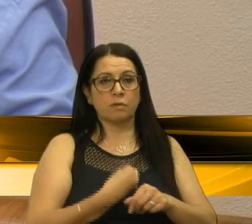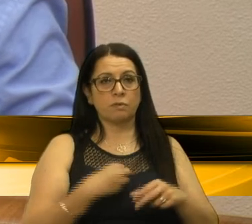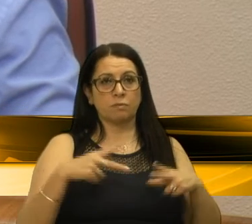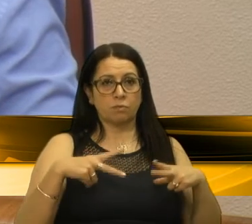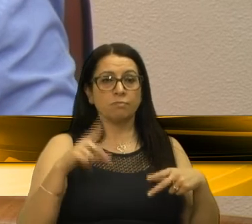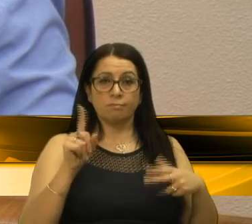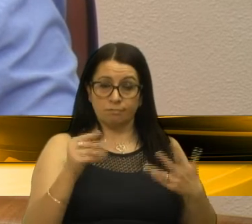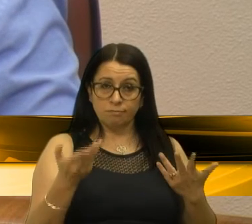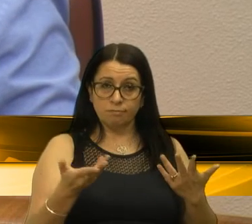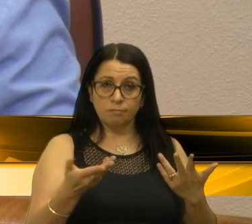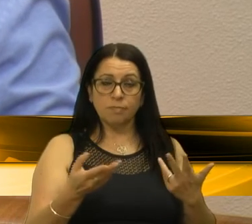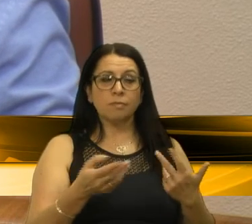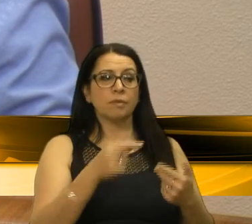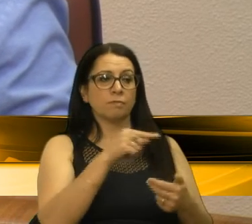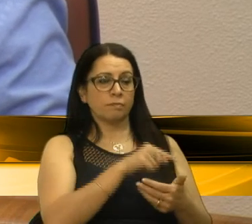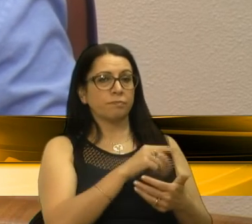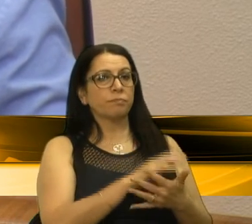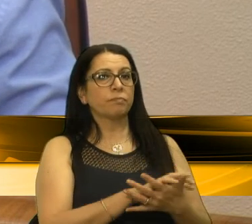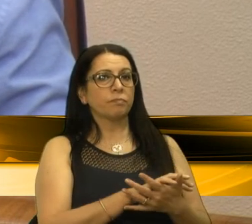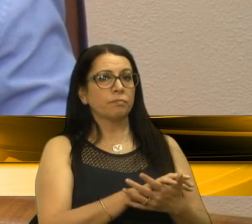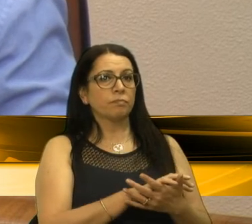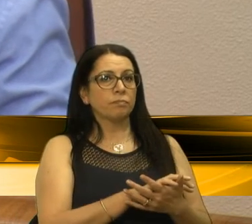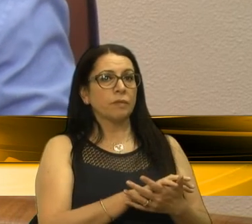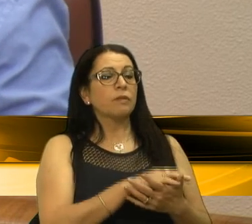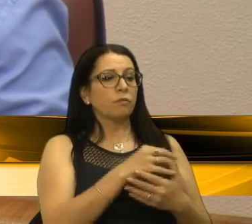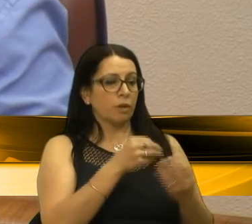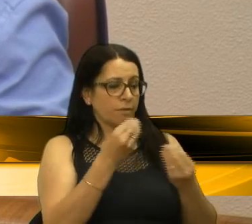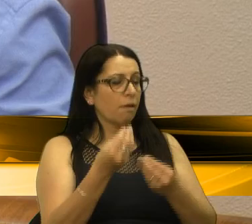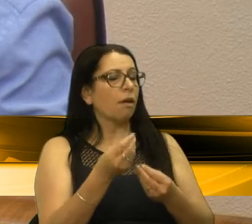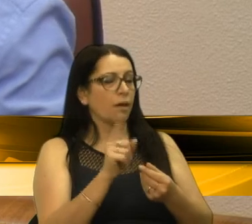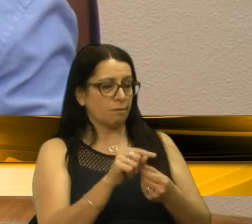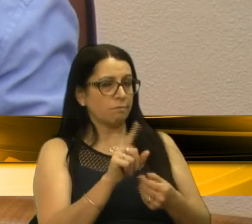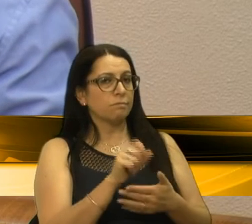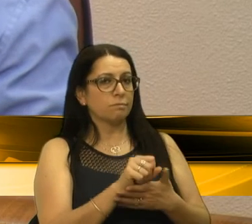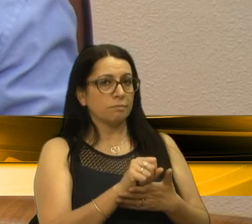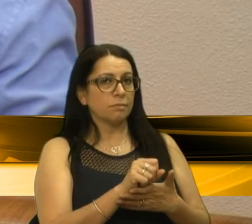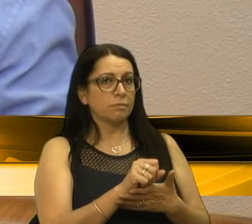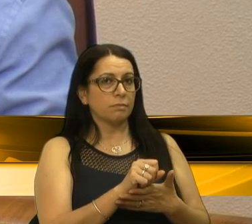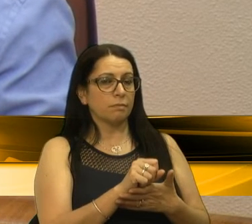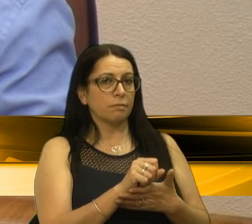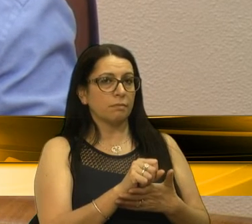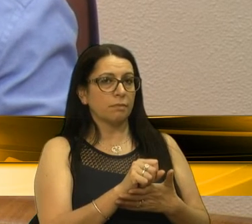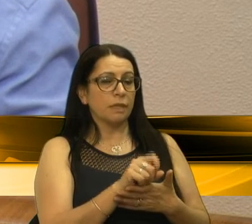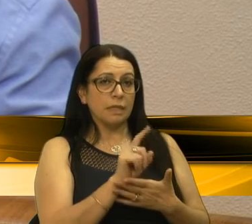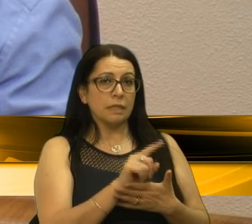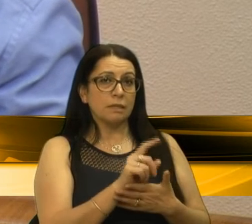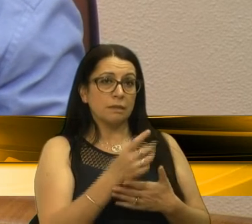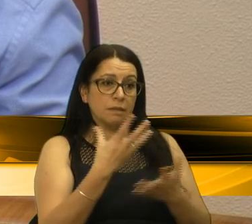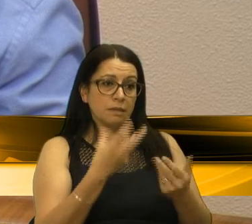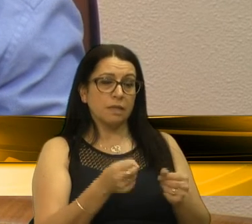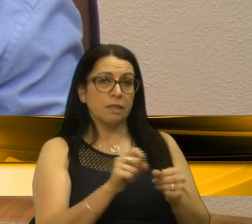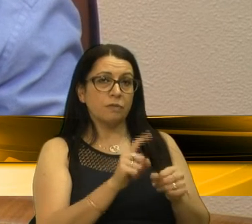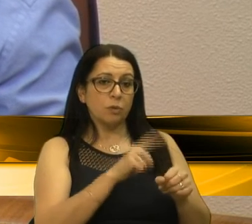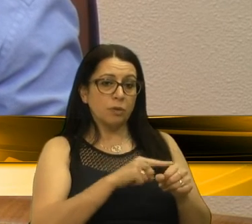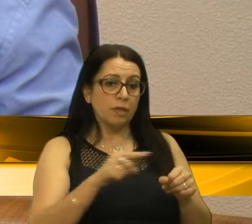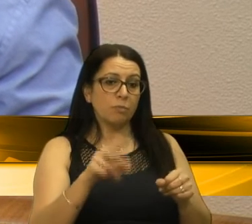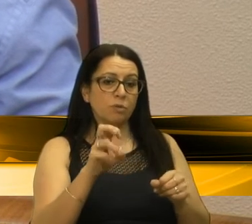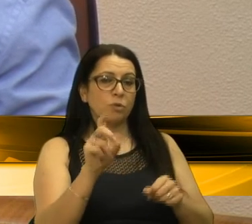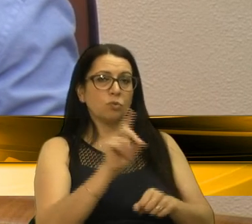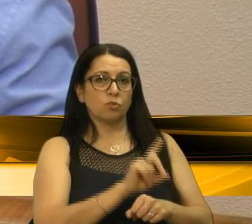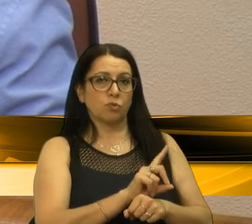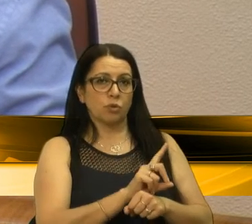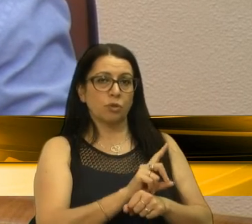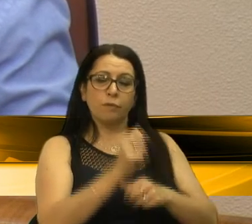é? Senhor Júlio César Freitas, foi dado, procuradora, se a senhora me permite, foi dado o prazo de 5 dias,